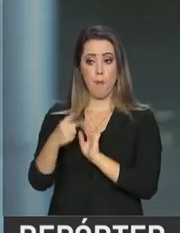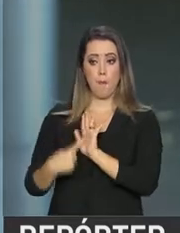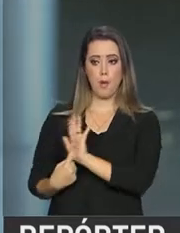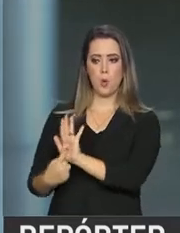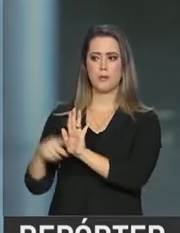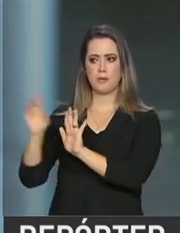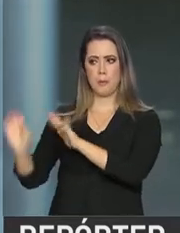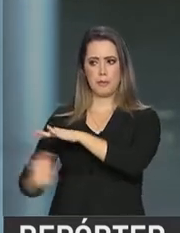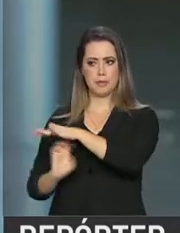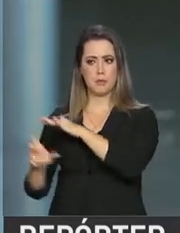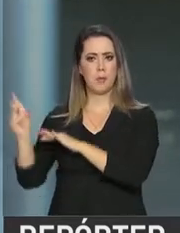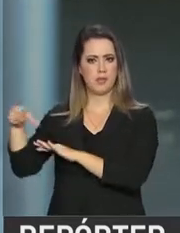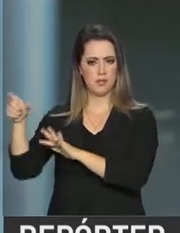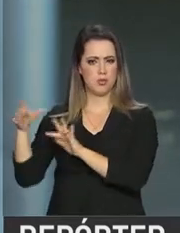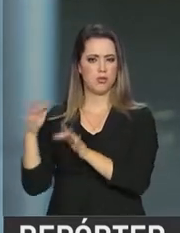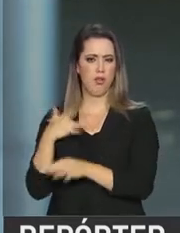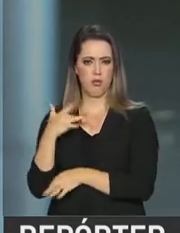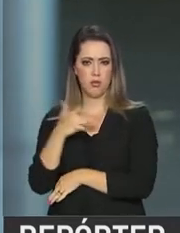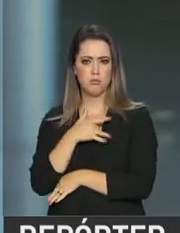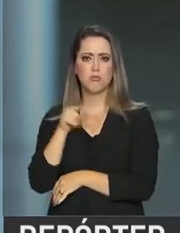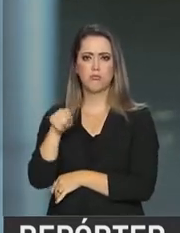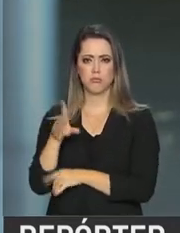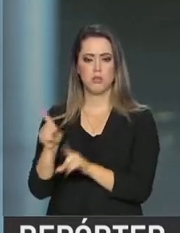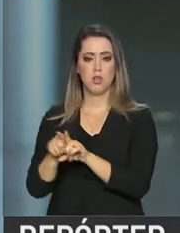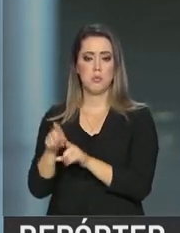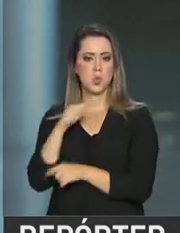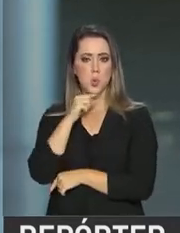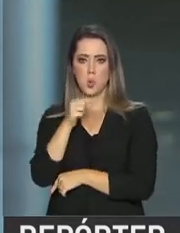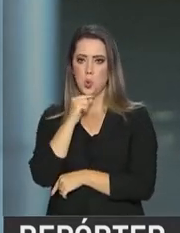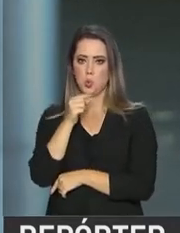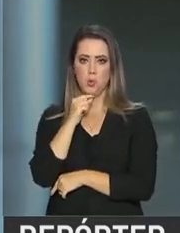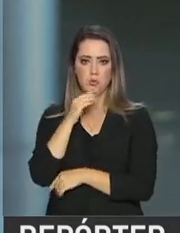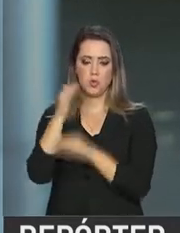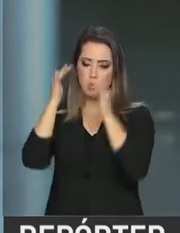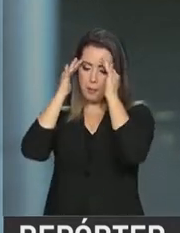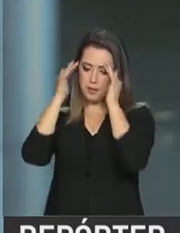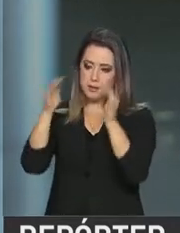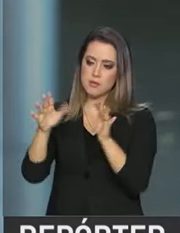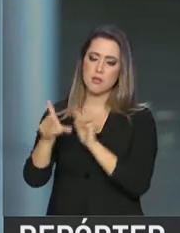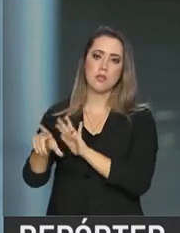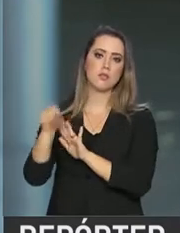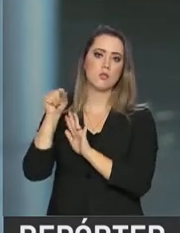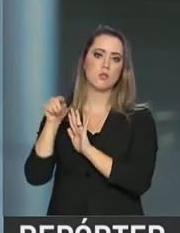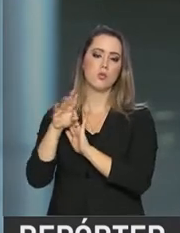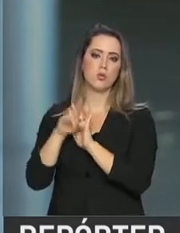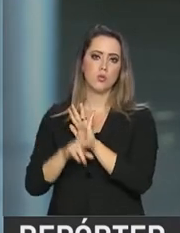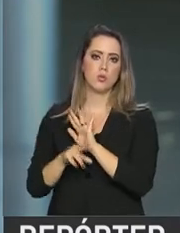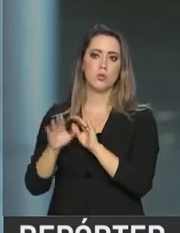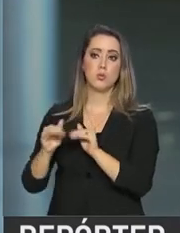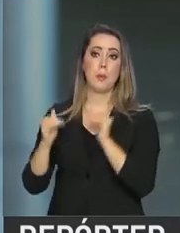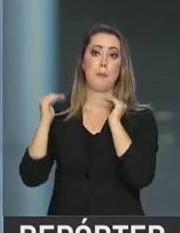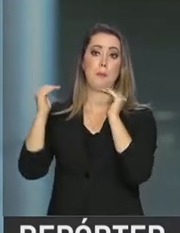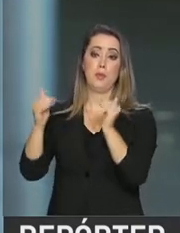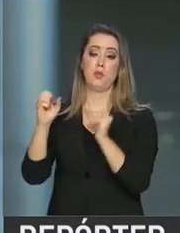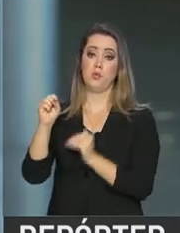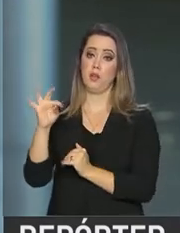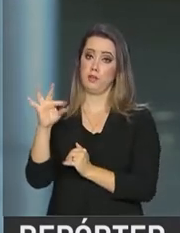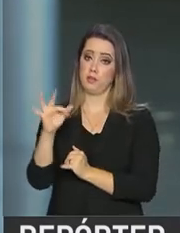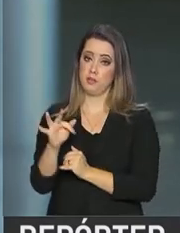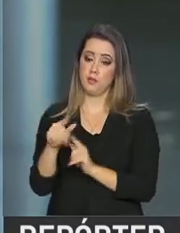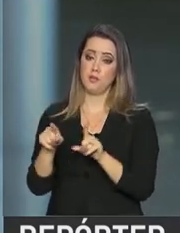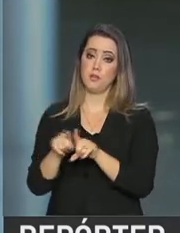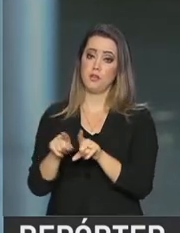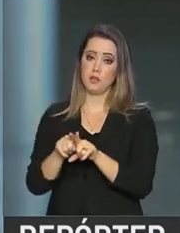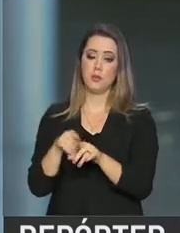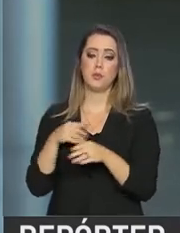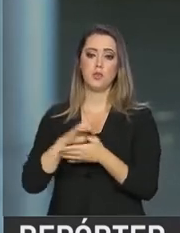parecer de força executória para que não se tenha qualquer dúvida em torno do cumprimento da decisão proferida pela suprema corte e também em eventuais